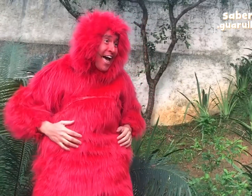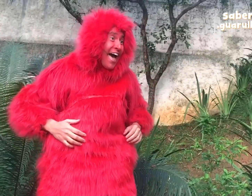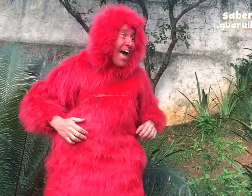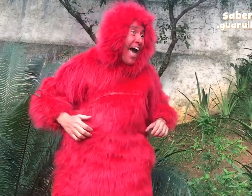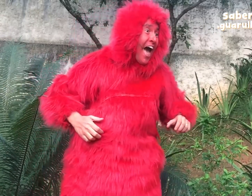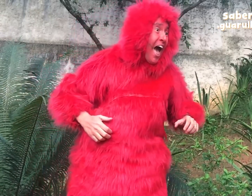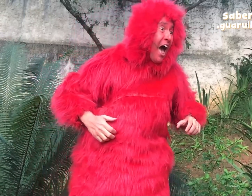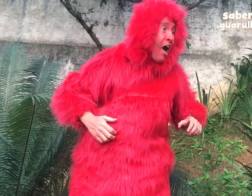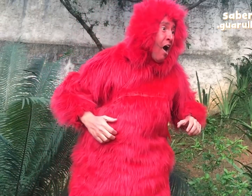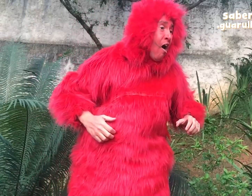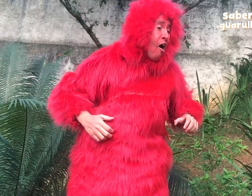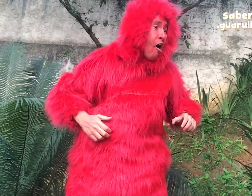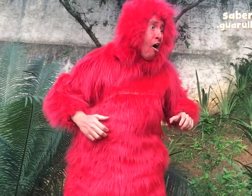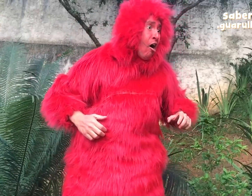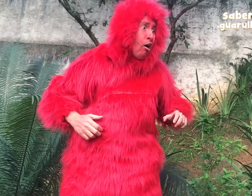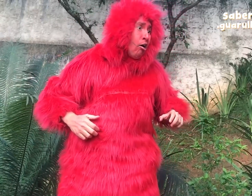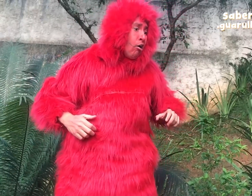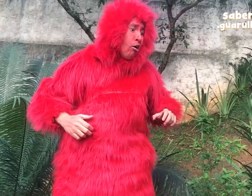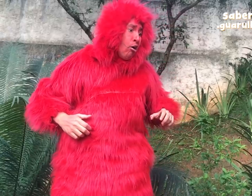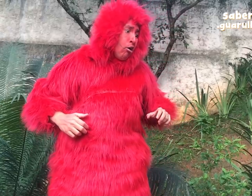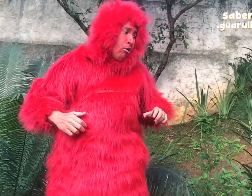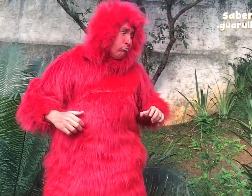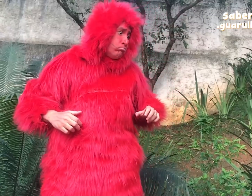vou atravessar.